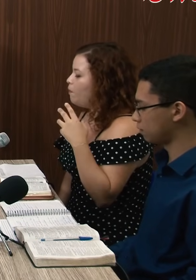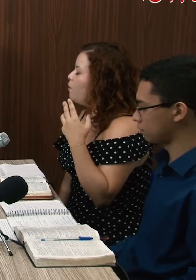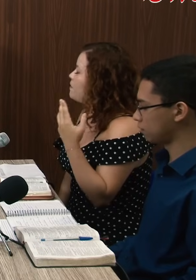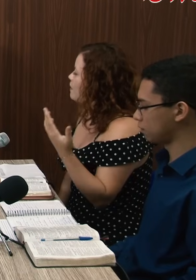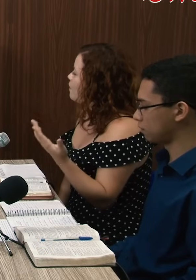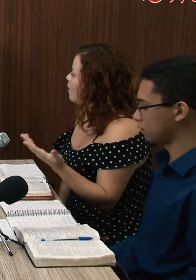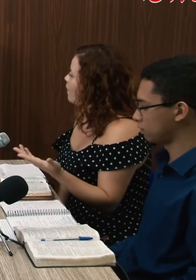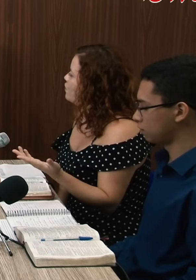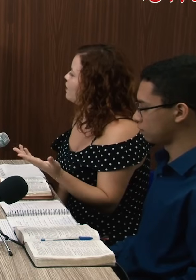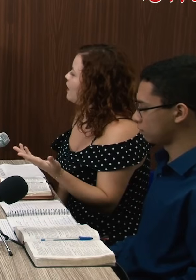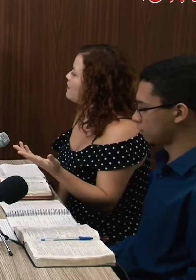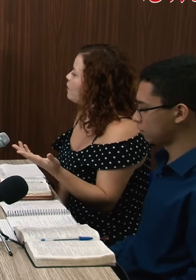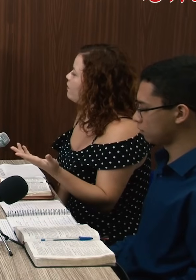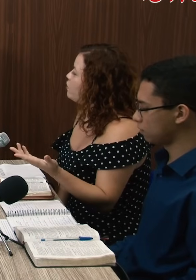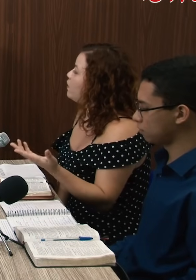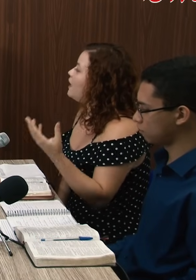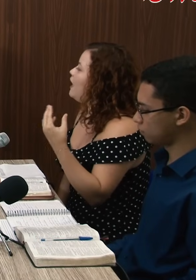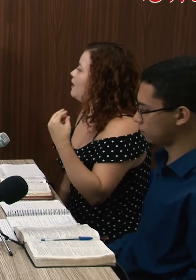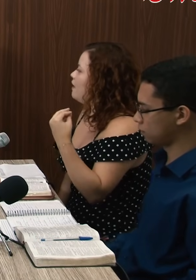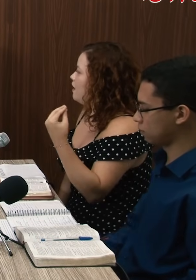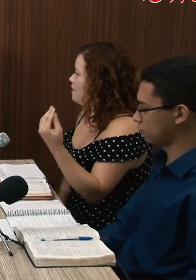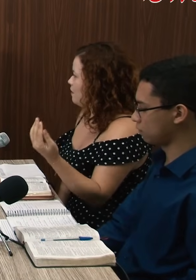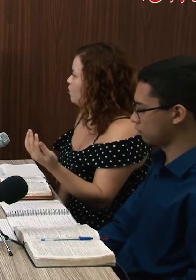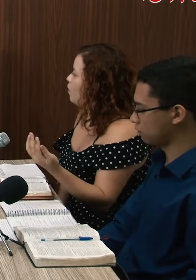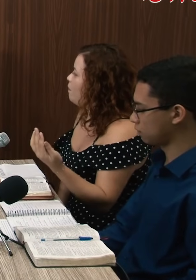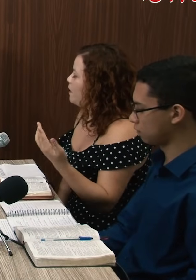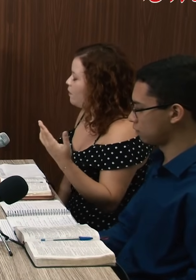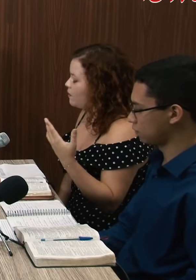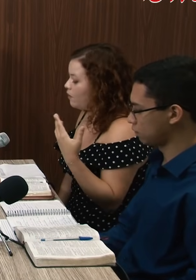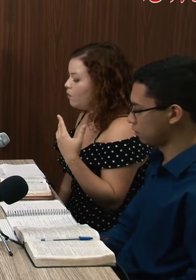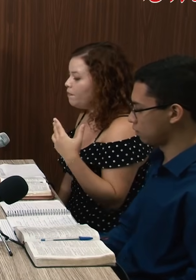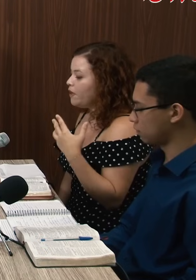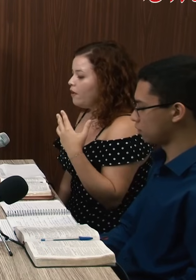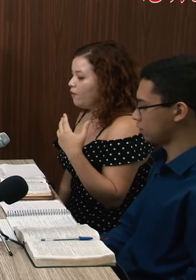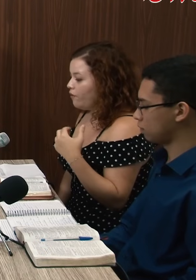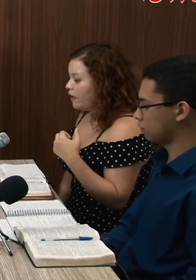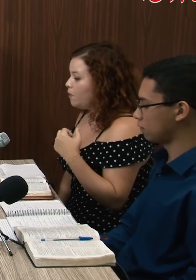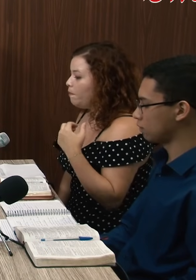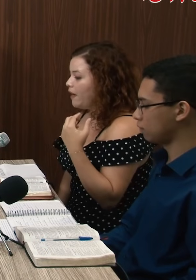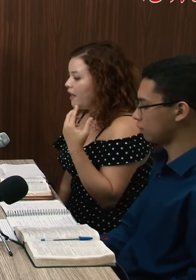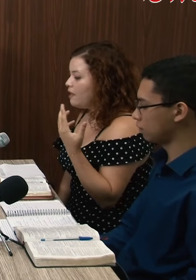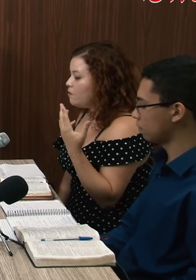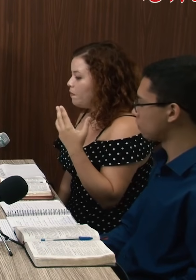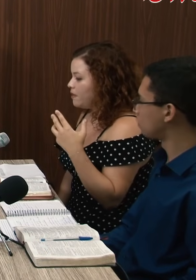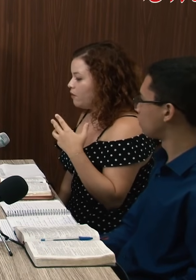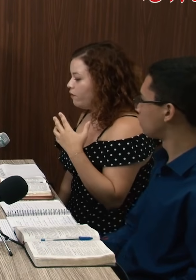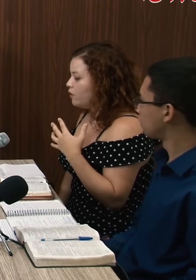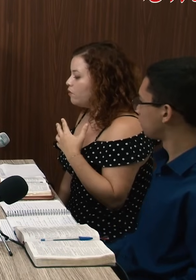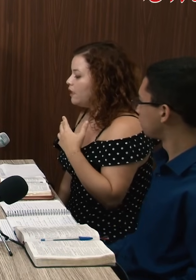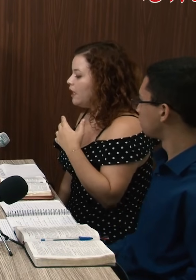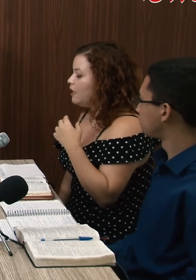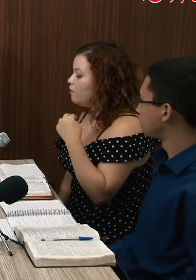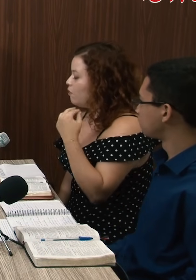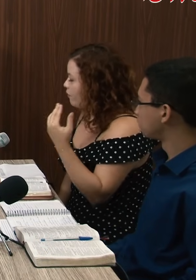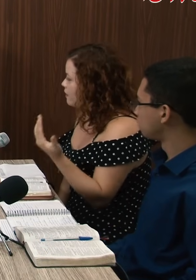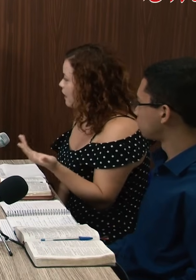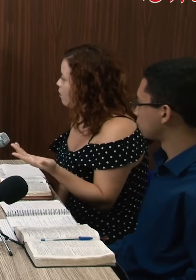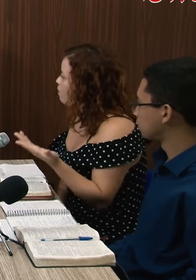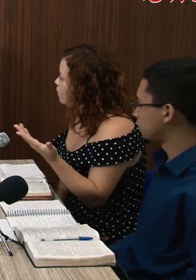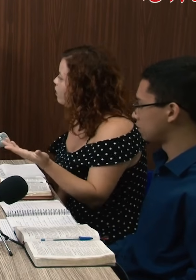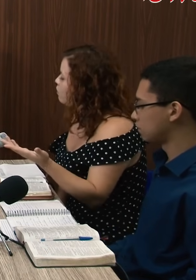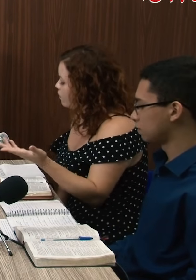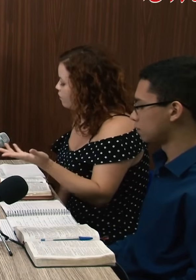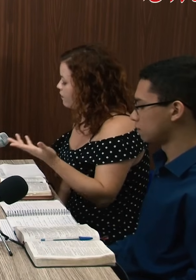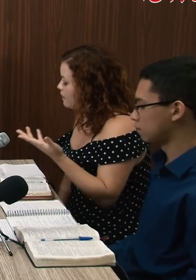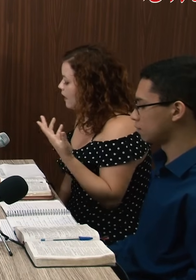o Senhor, por misericórdia, né, ele salva todo aquele que crê em seu nome, né? O Senhor veio para isso, para salvar todo aquele que o confessar